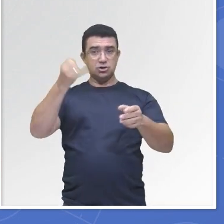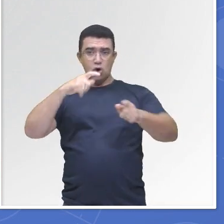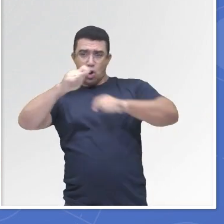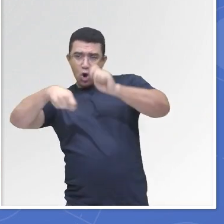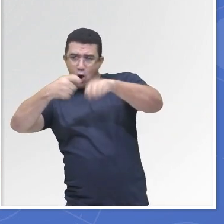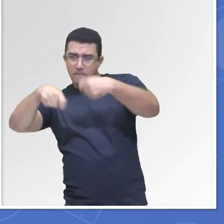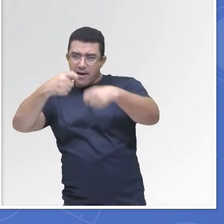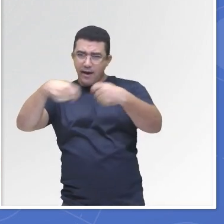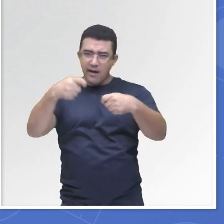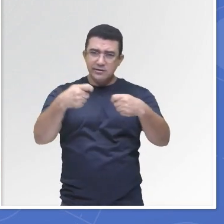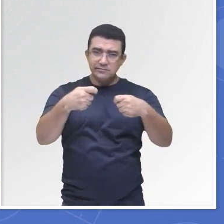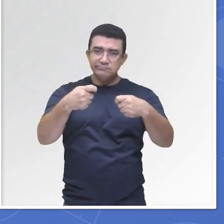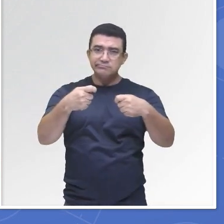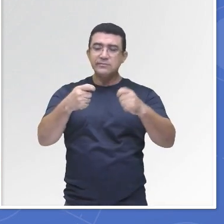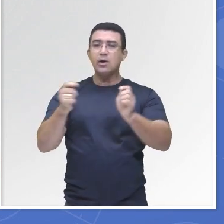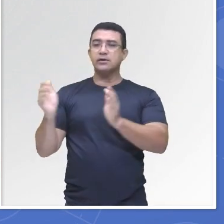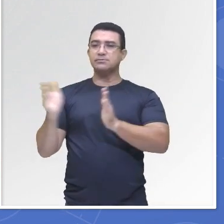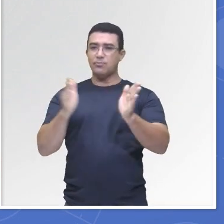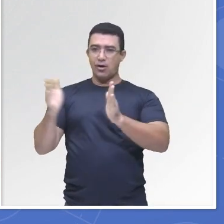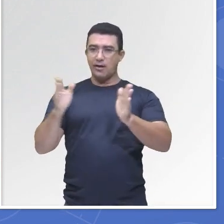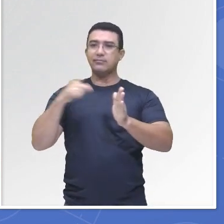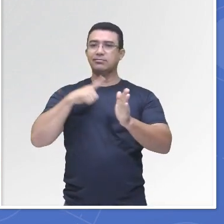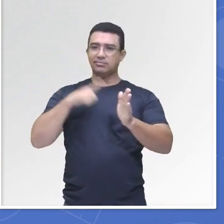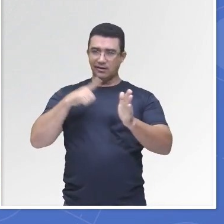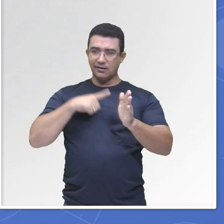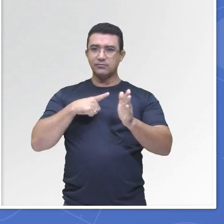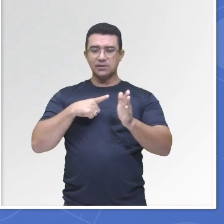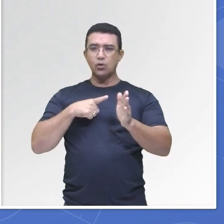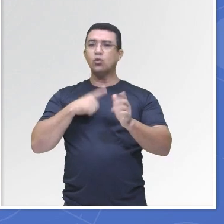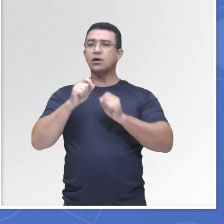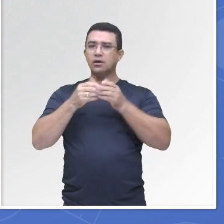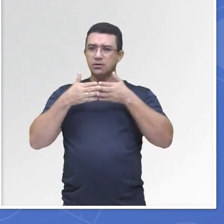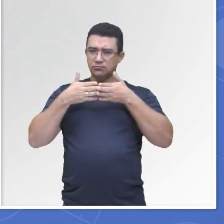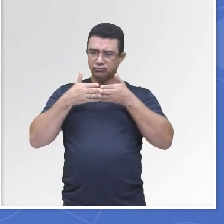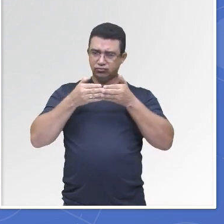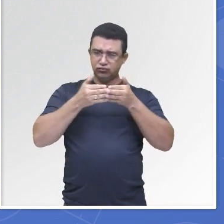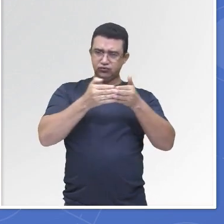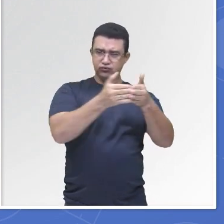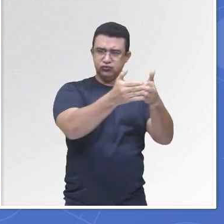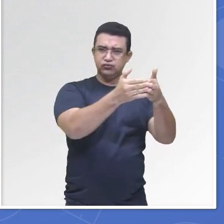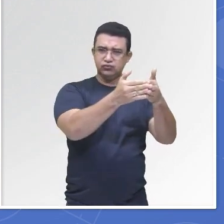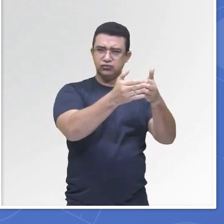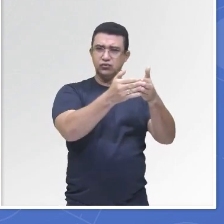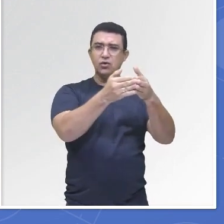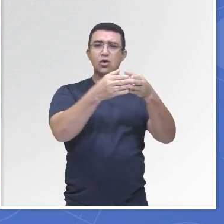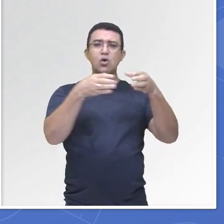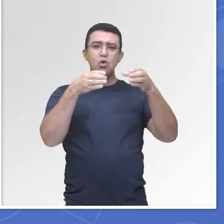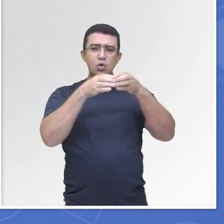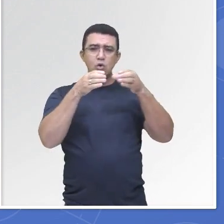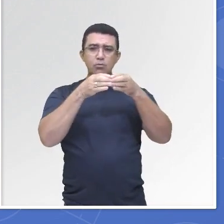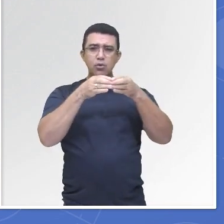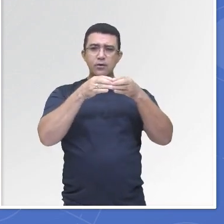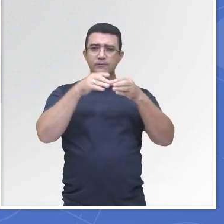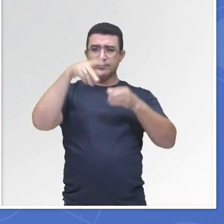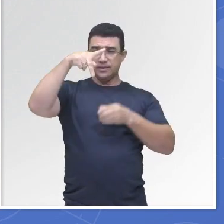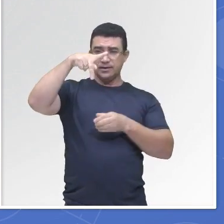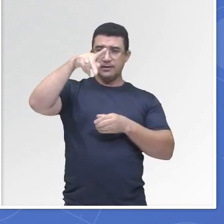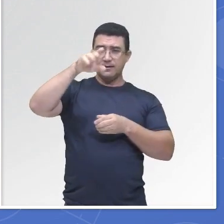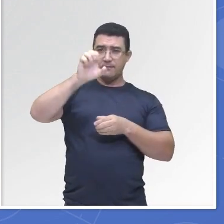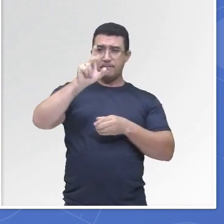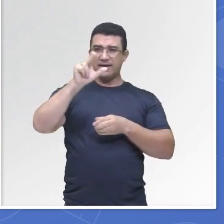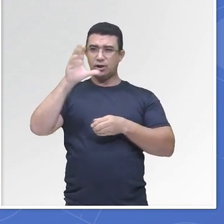E nesse momento a gente vai ter uma expedição muito importante, que é a expedição do Pedro Teixeira. Essa expedição tinha a função